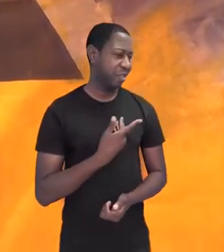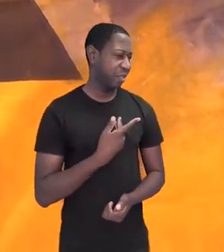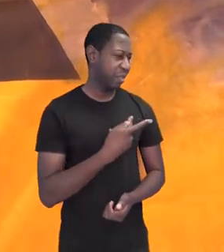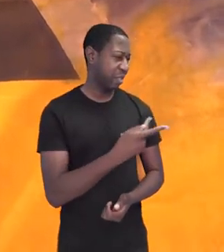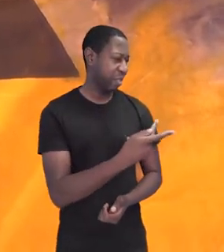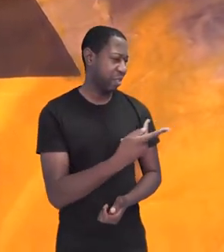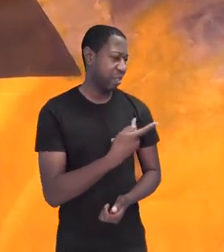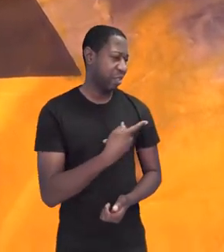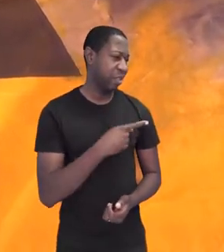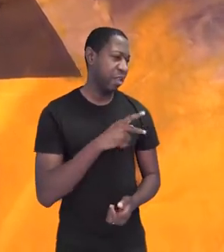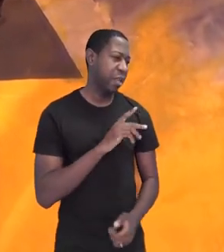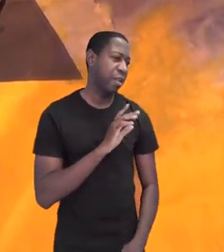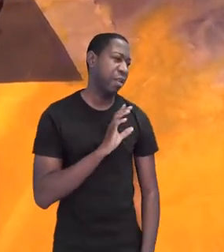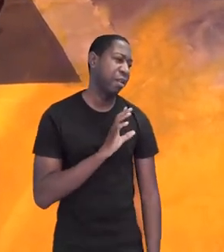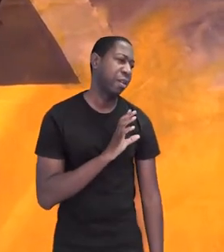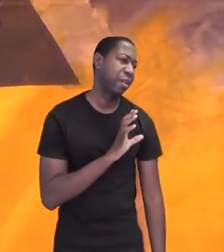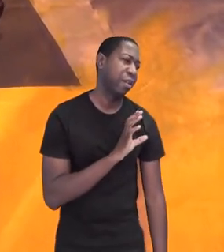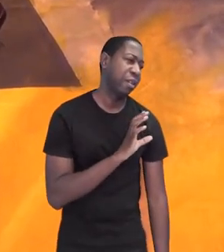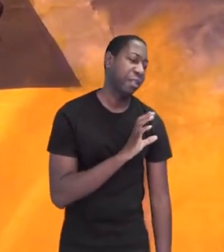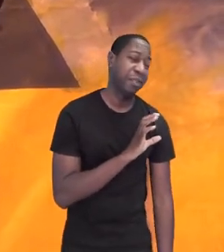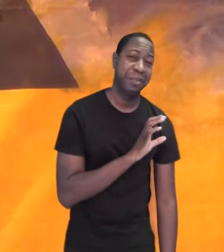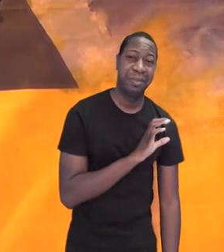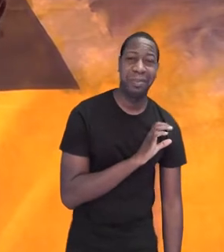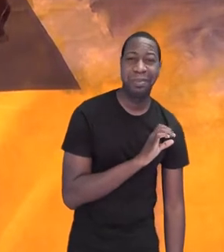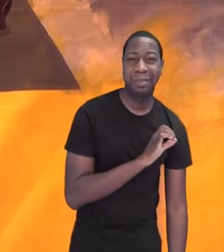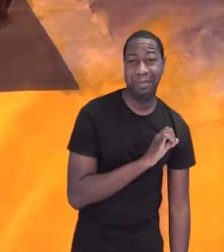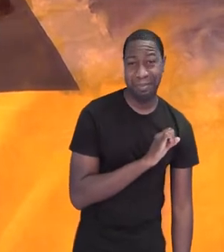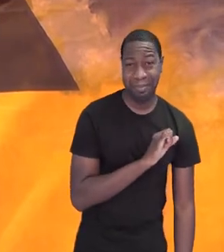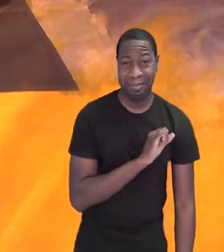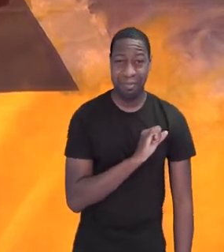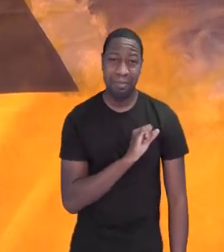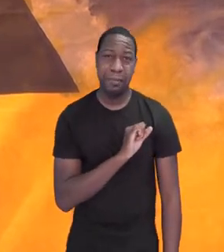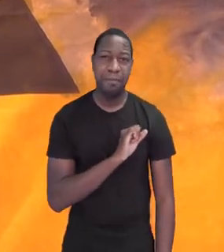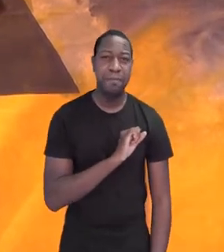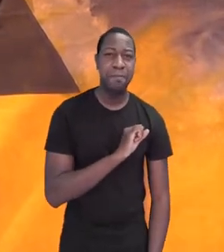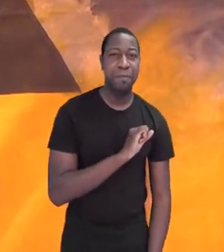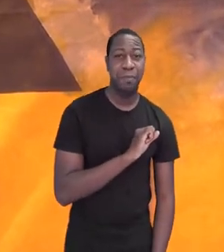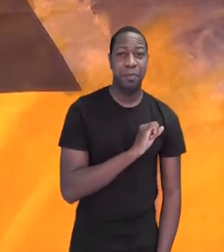Paz, a falsa paz repousa disponível.